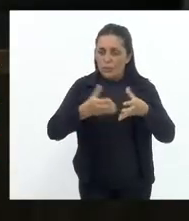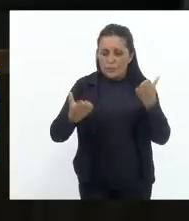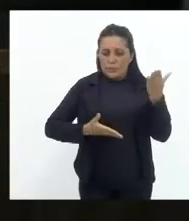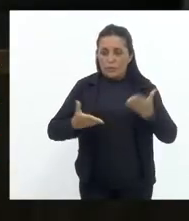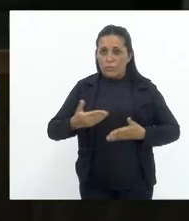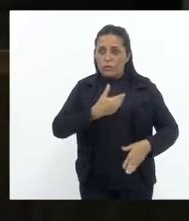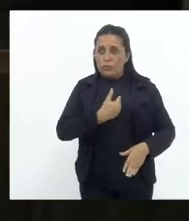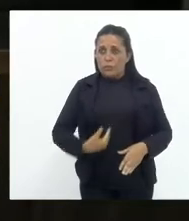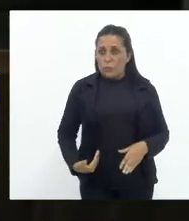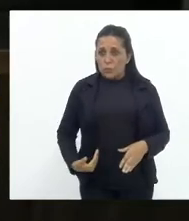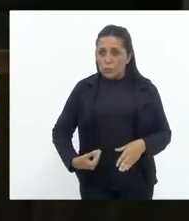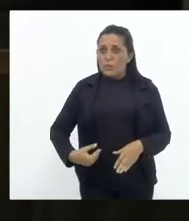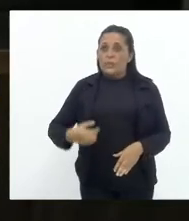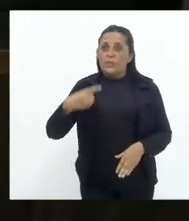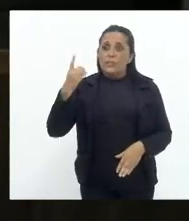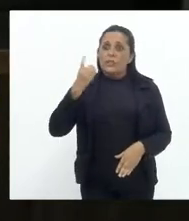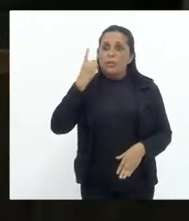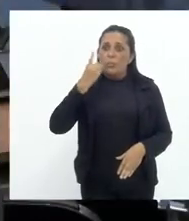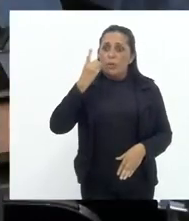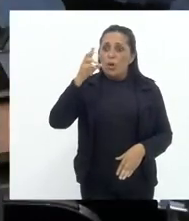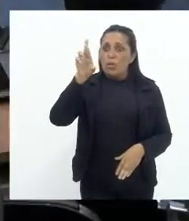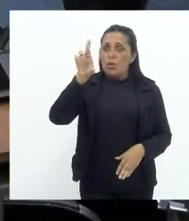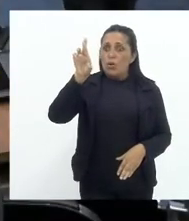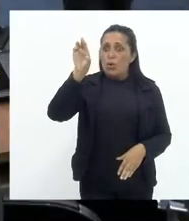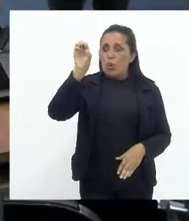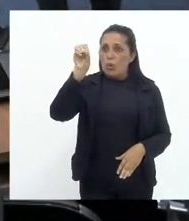servidores públicos Deputado Rodrigo Amorim